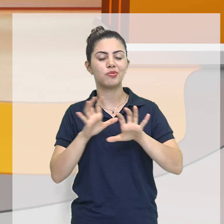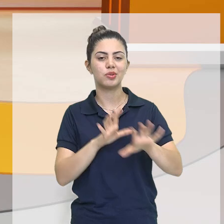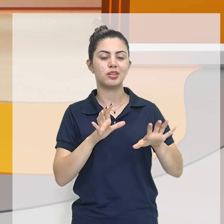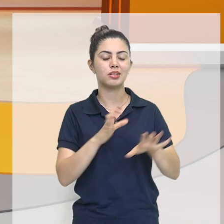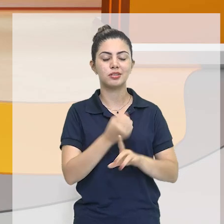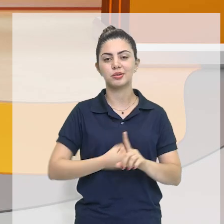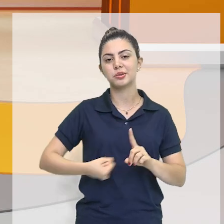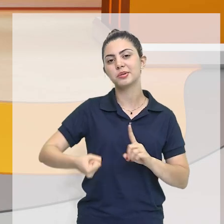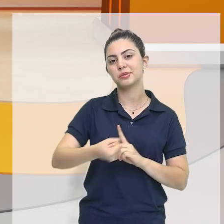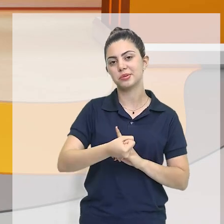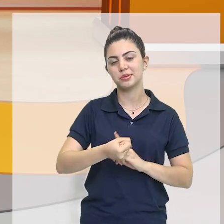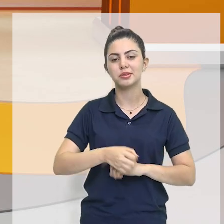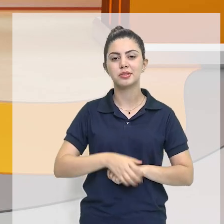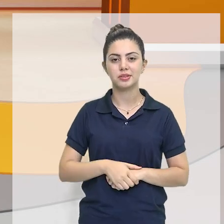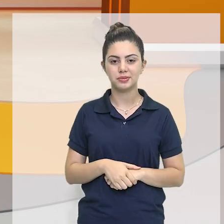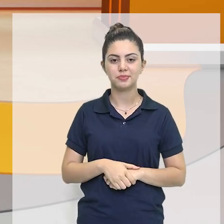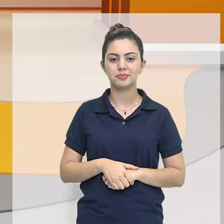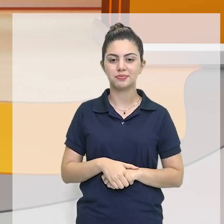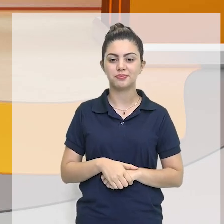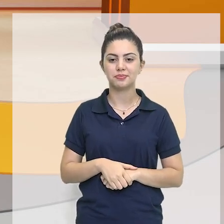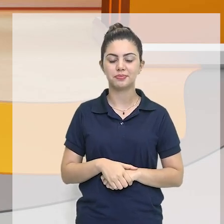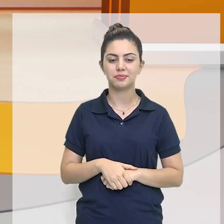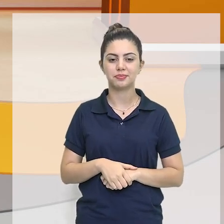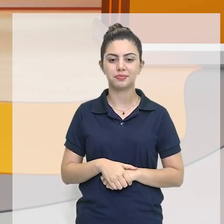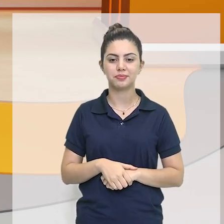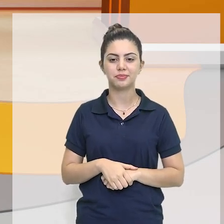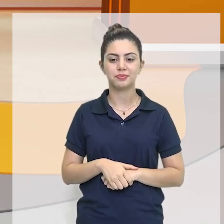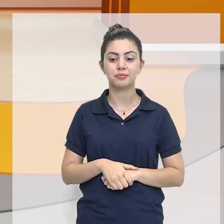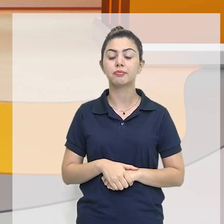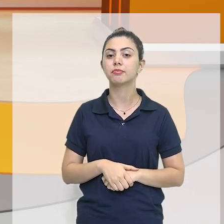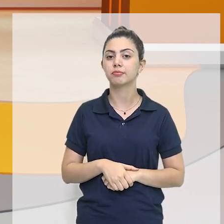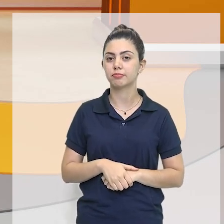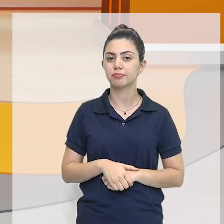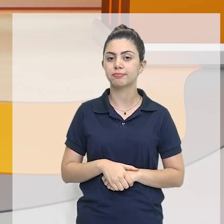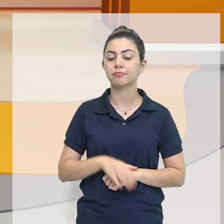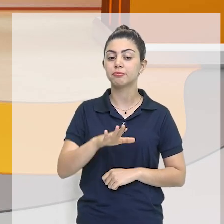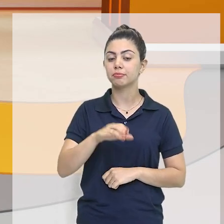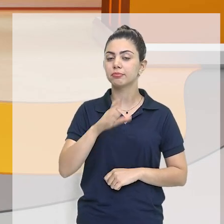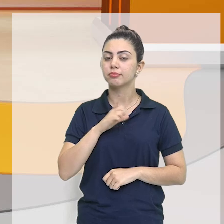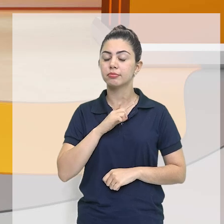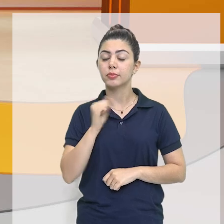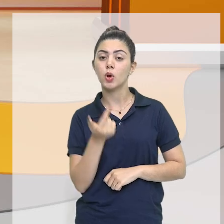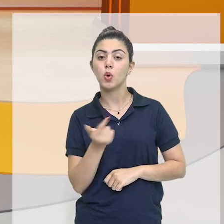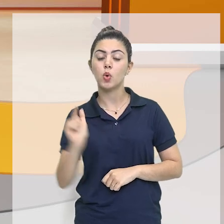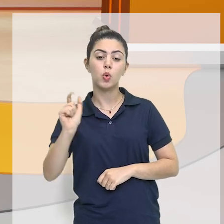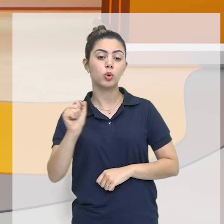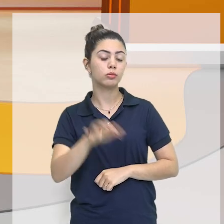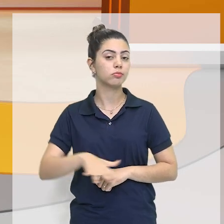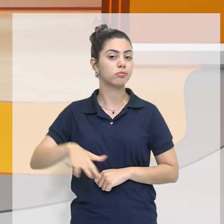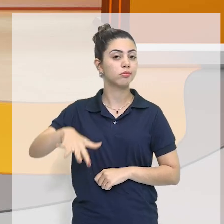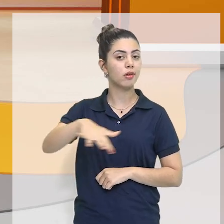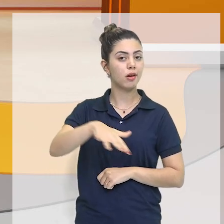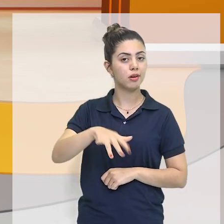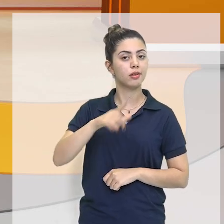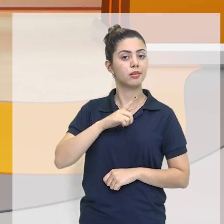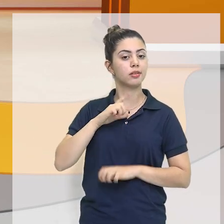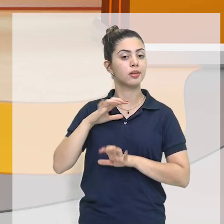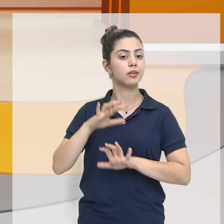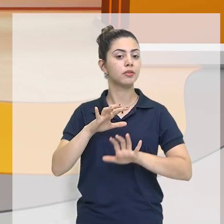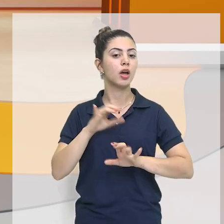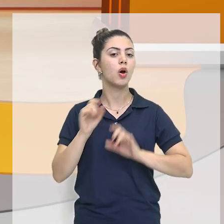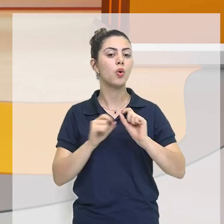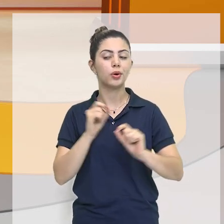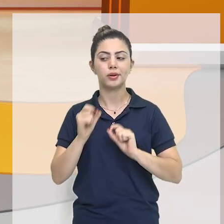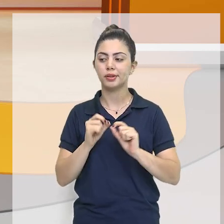sociedade, né, contemporânea. Além do campo literário, nós temos os Jogos